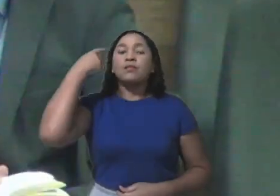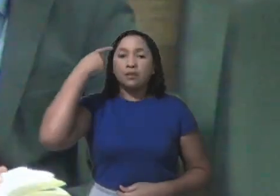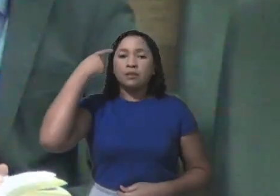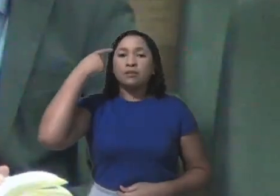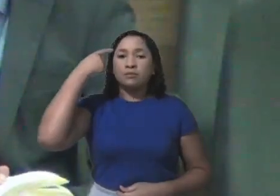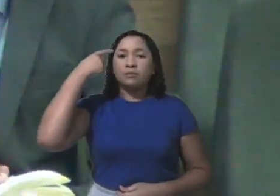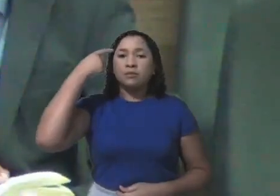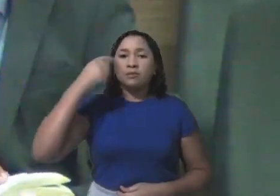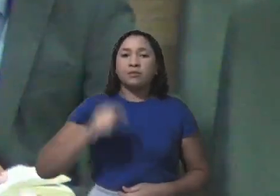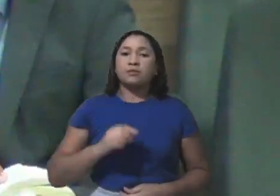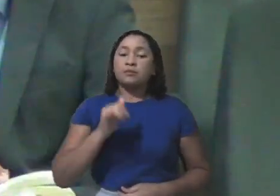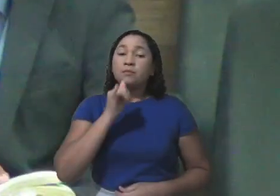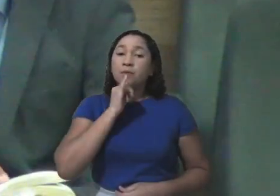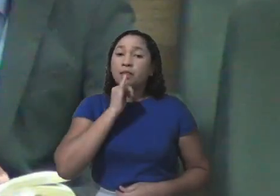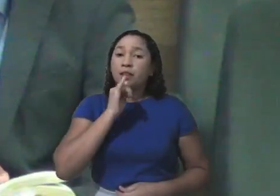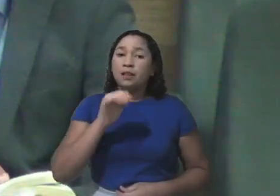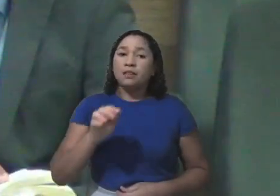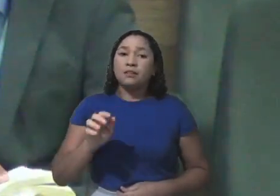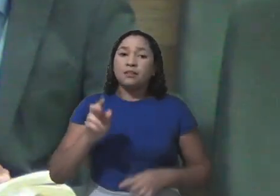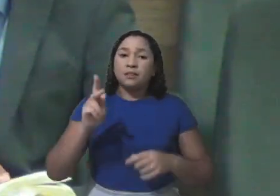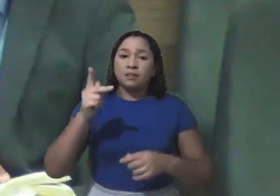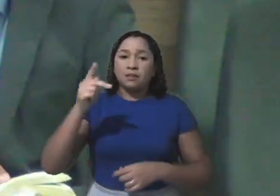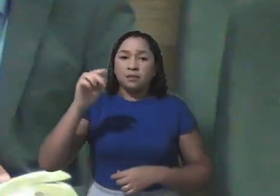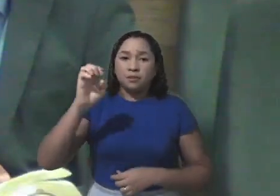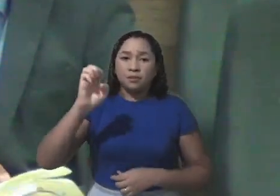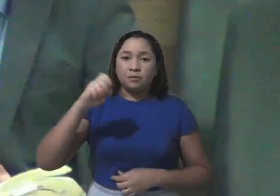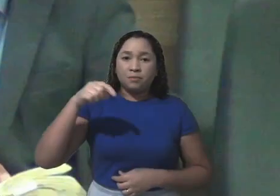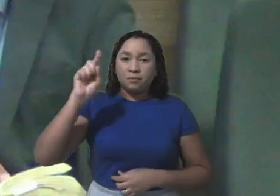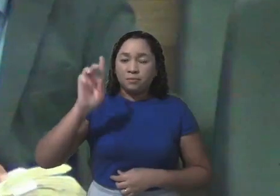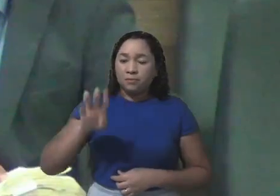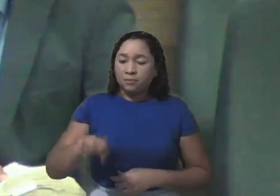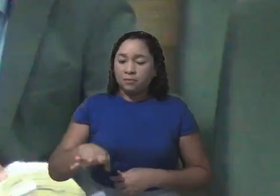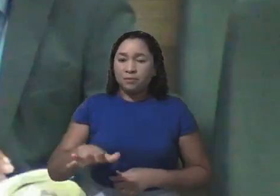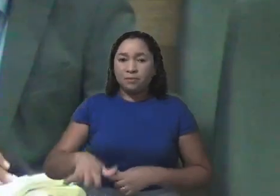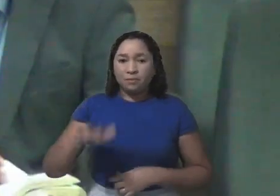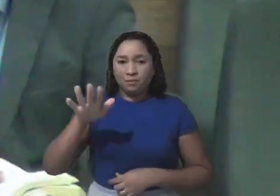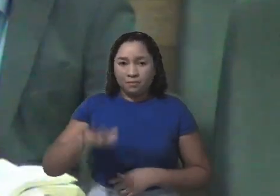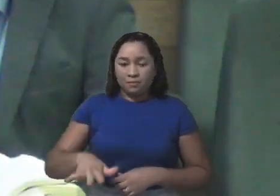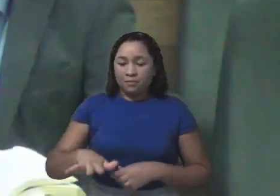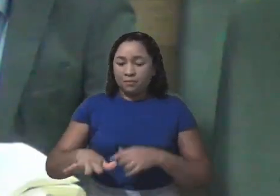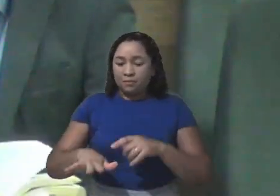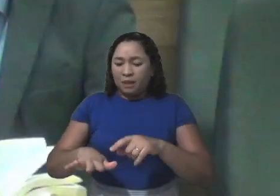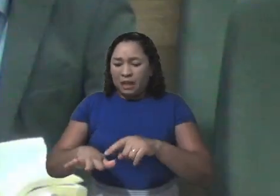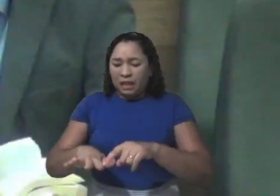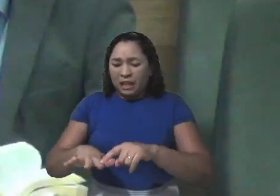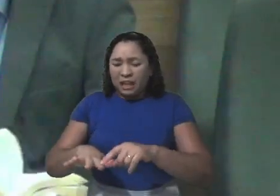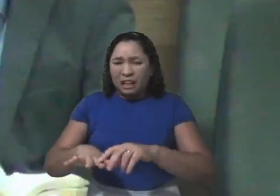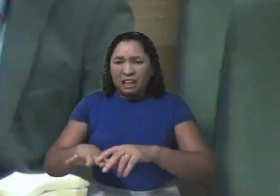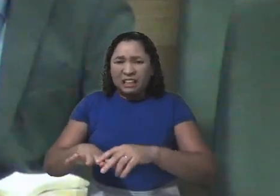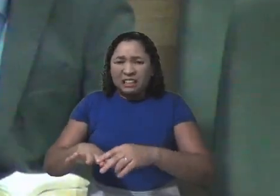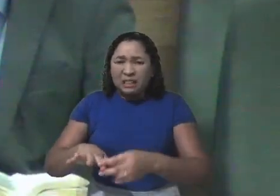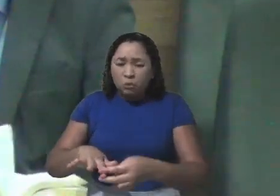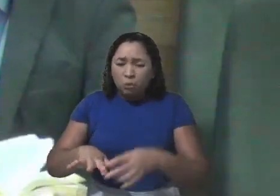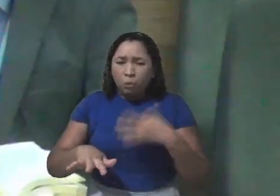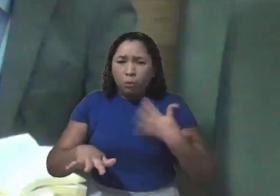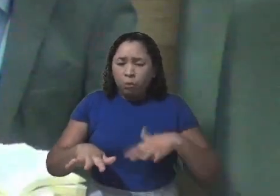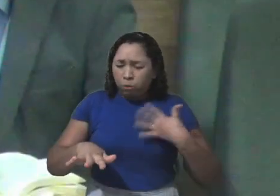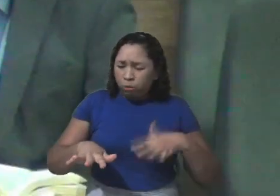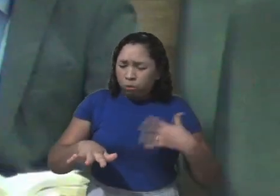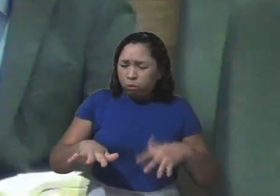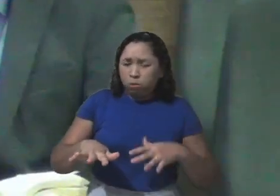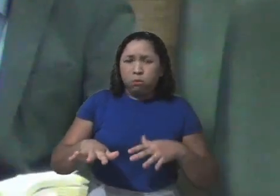todo o corpo? Padece. Então, precisamos ser maduros. E para sermos